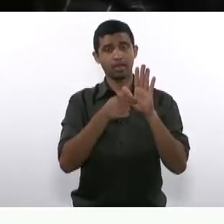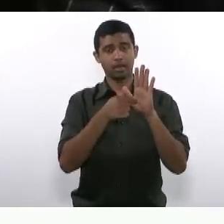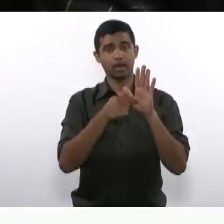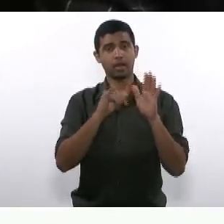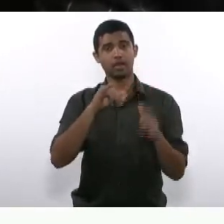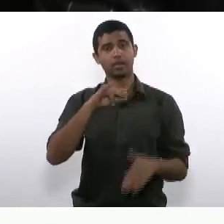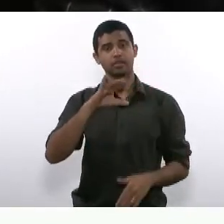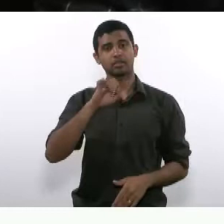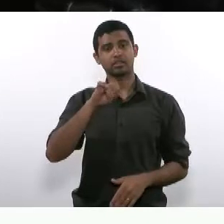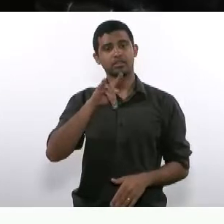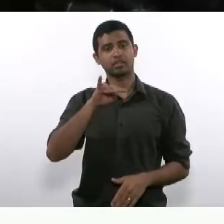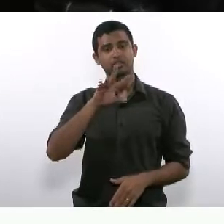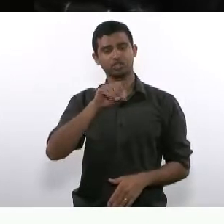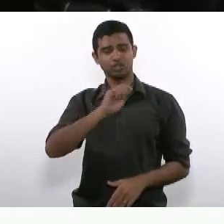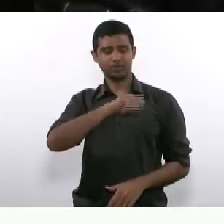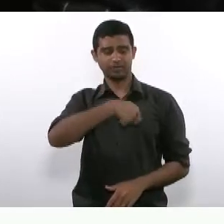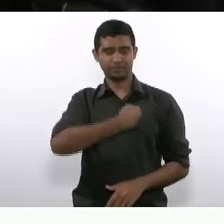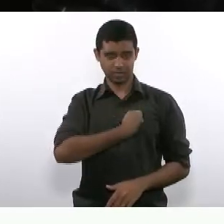fiscal.